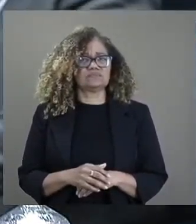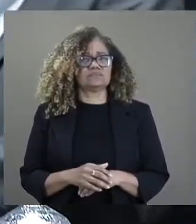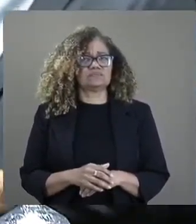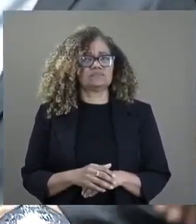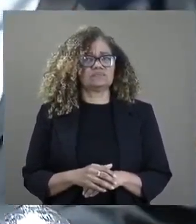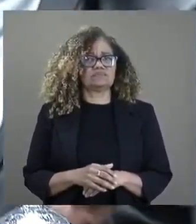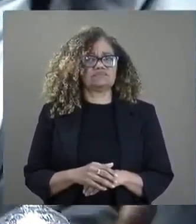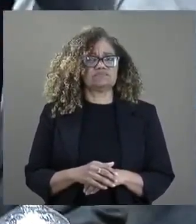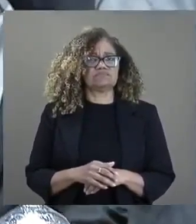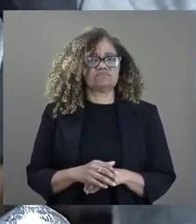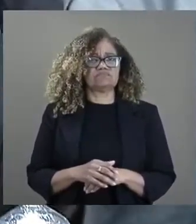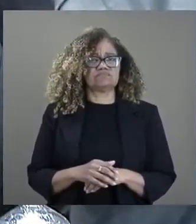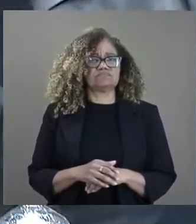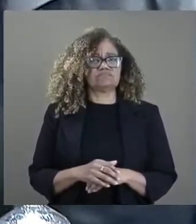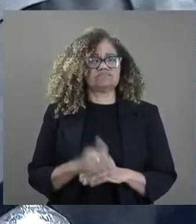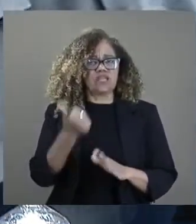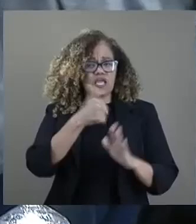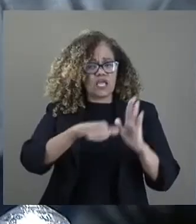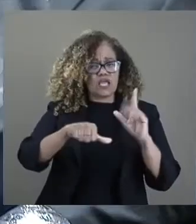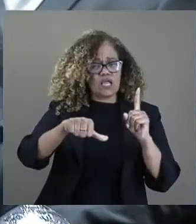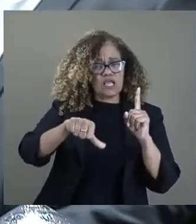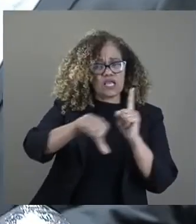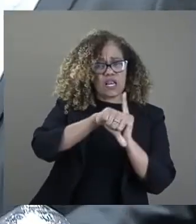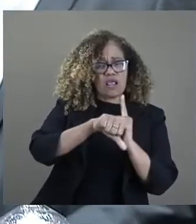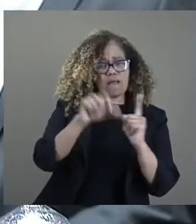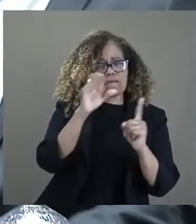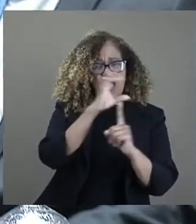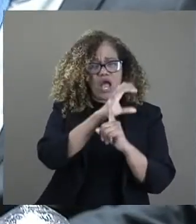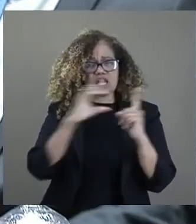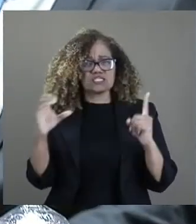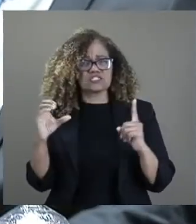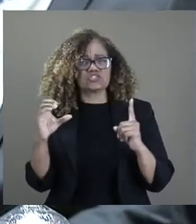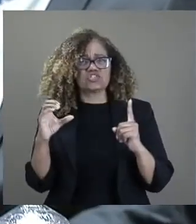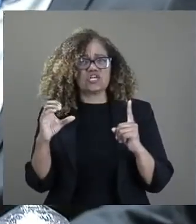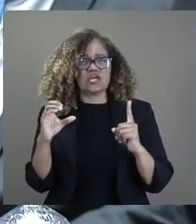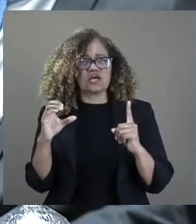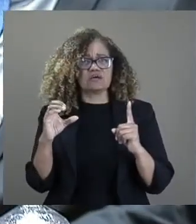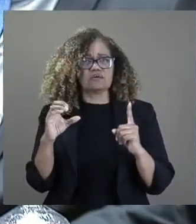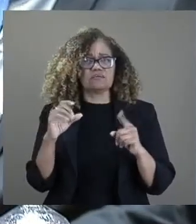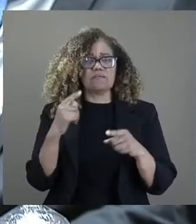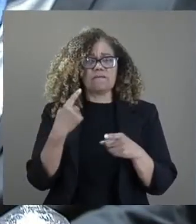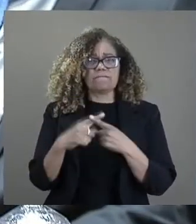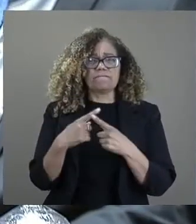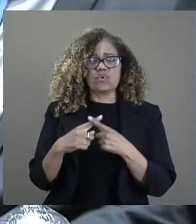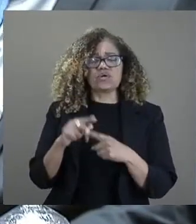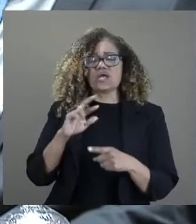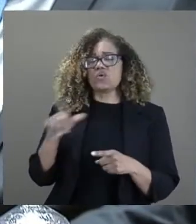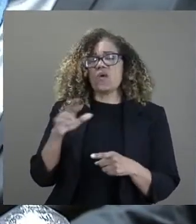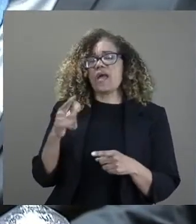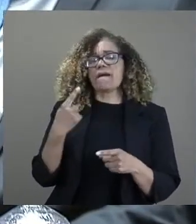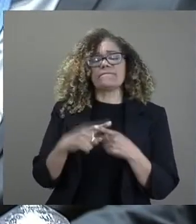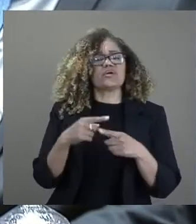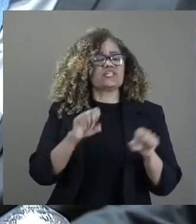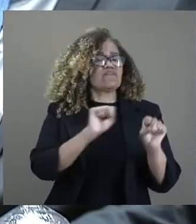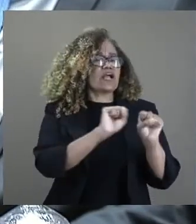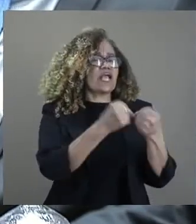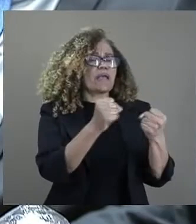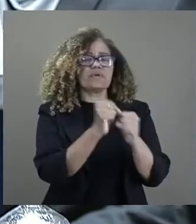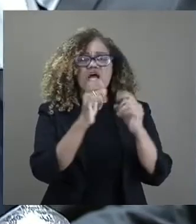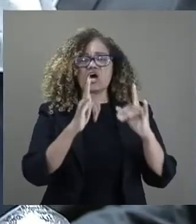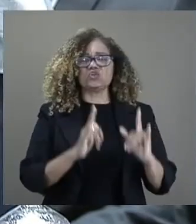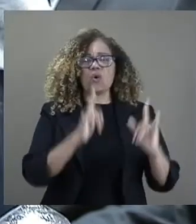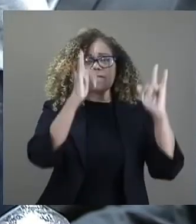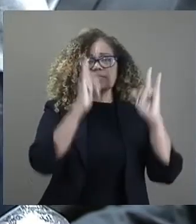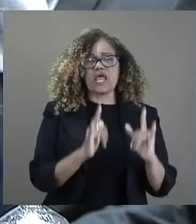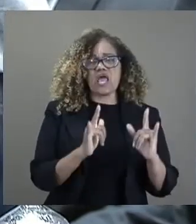principais líderes da esquerda foram anistiados. E não foram porque estavam depredando prédio público e que foram